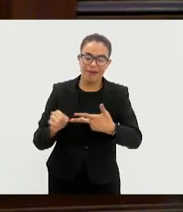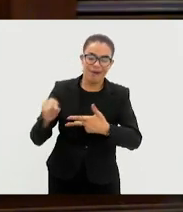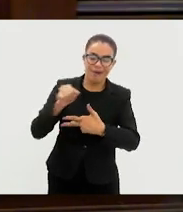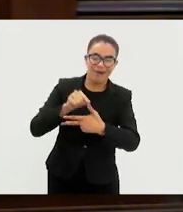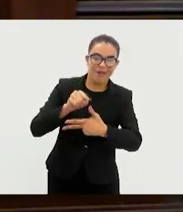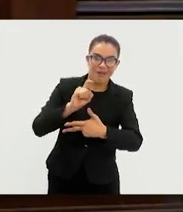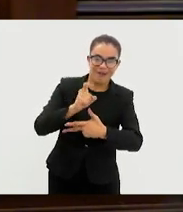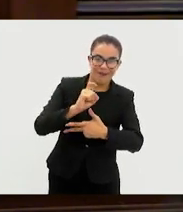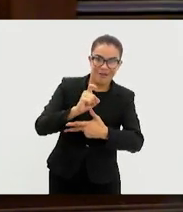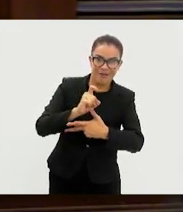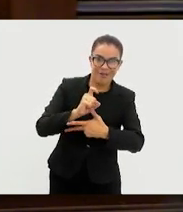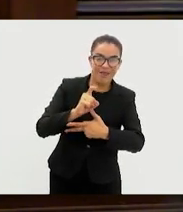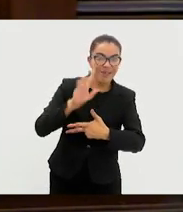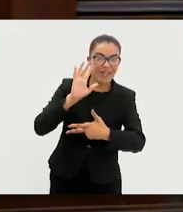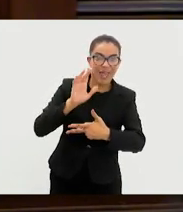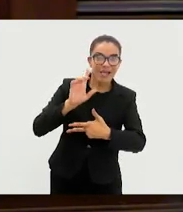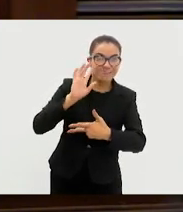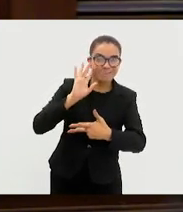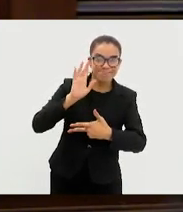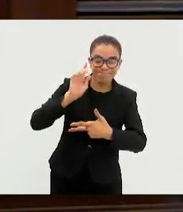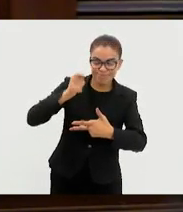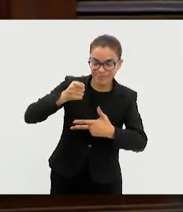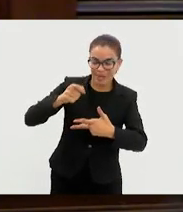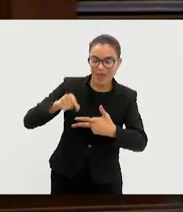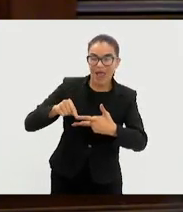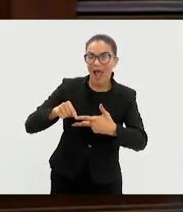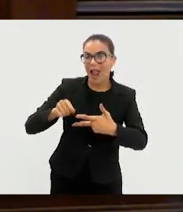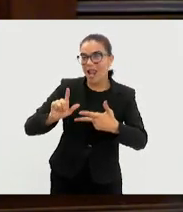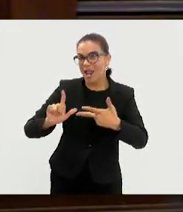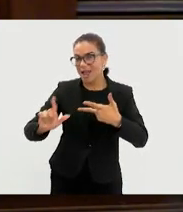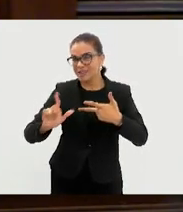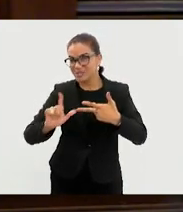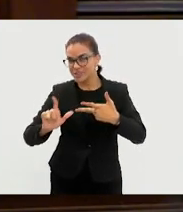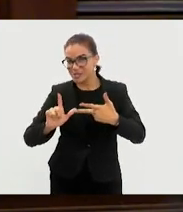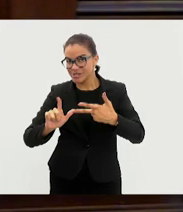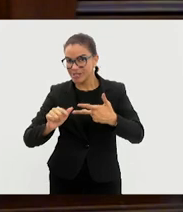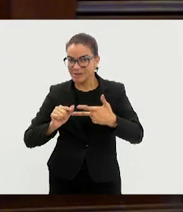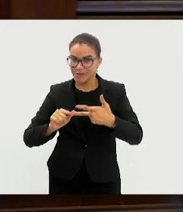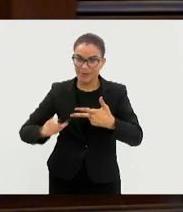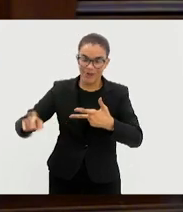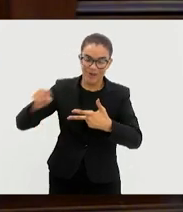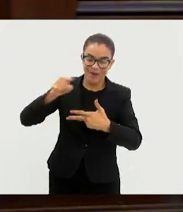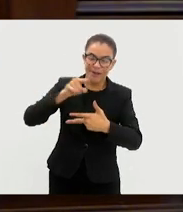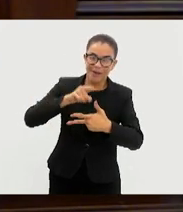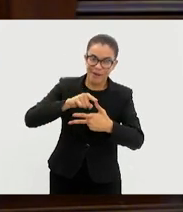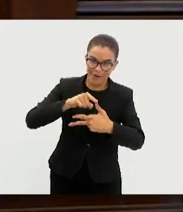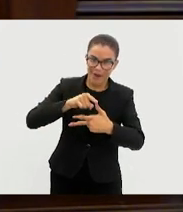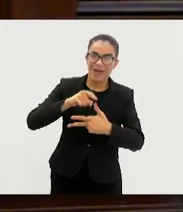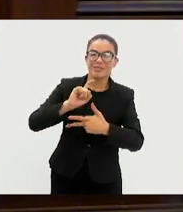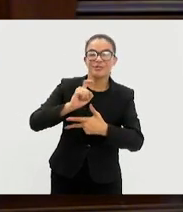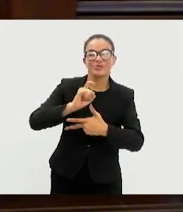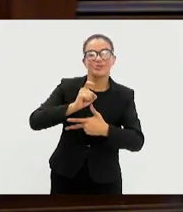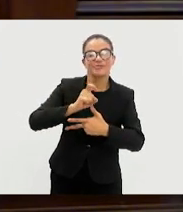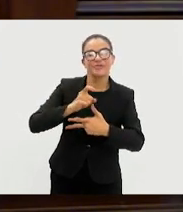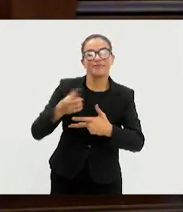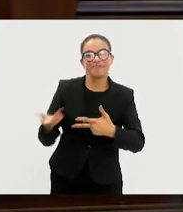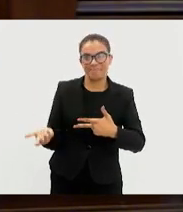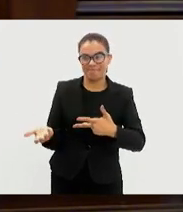legisla sobre pessoal, consoante a Constituição Federal, é também o Poder